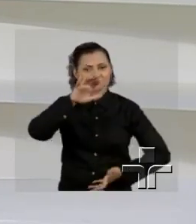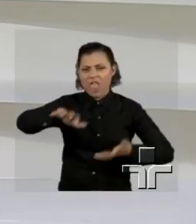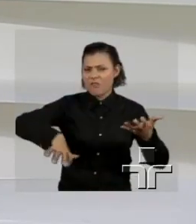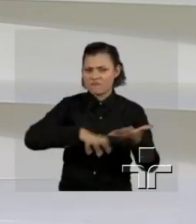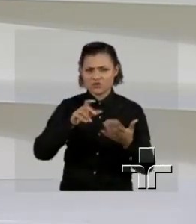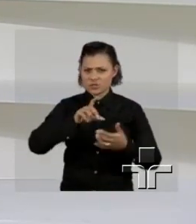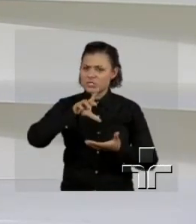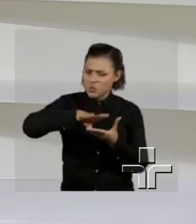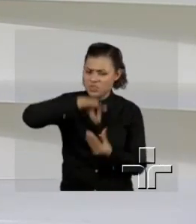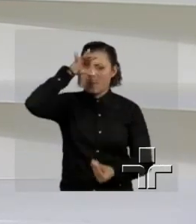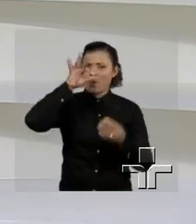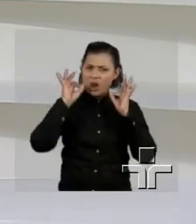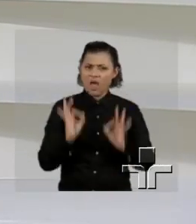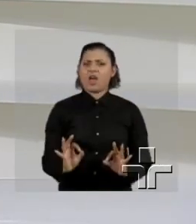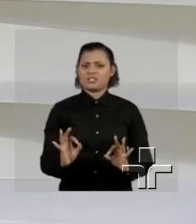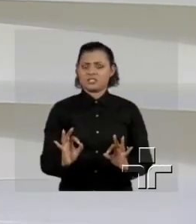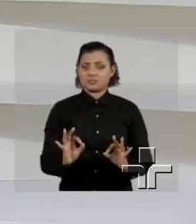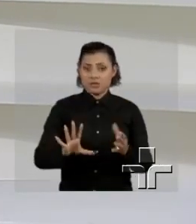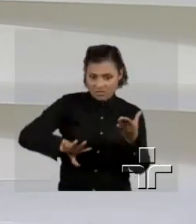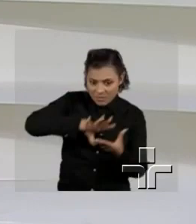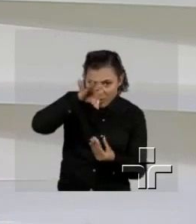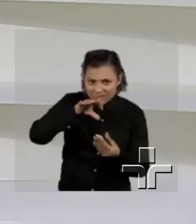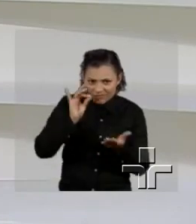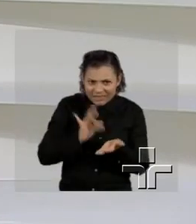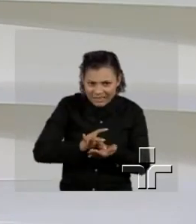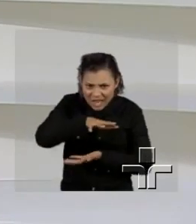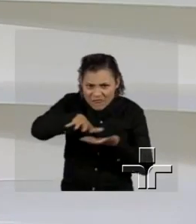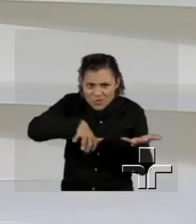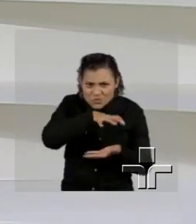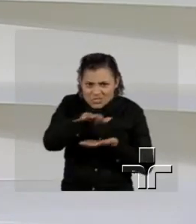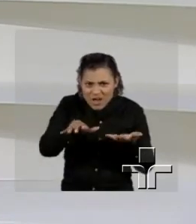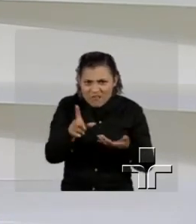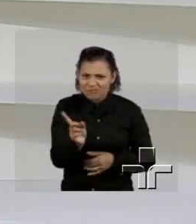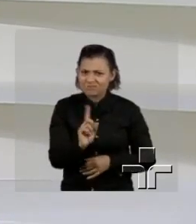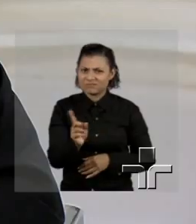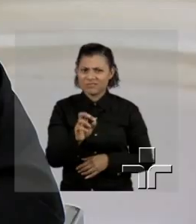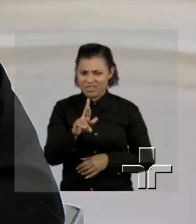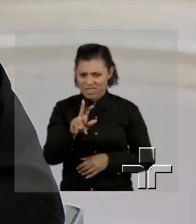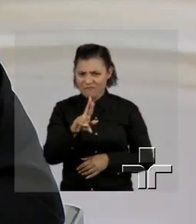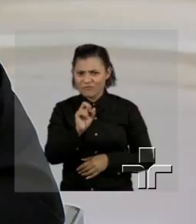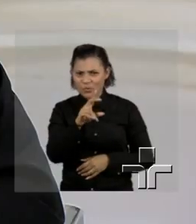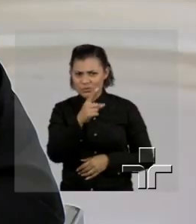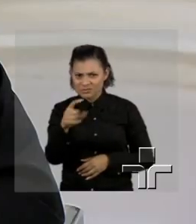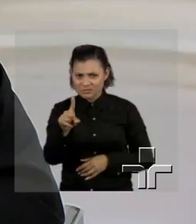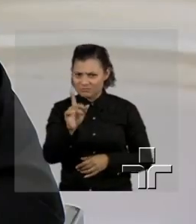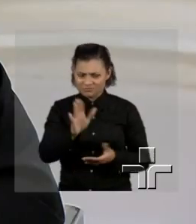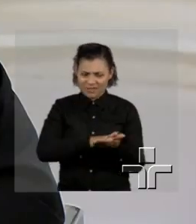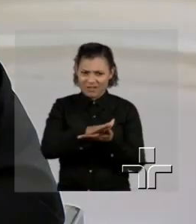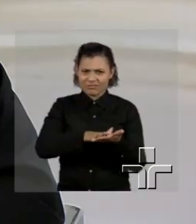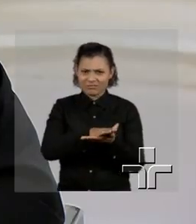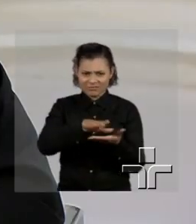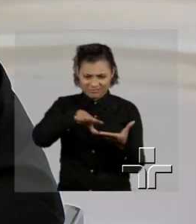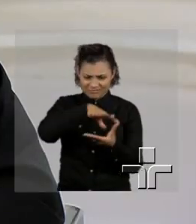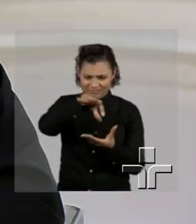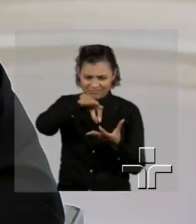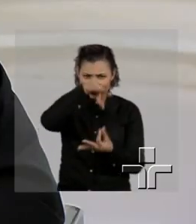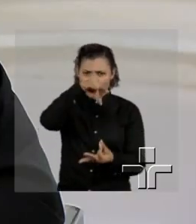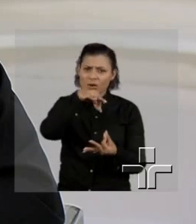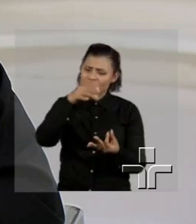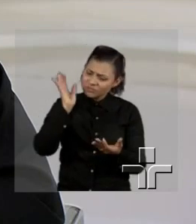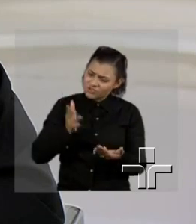própria história e haviam concluído que a aventura de 64, os anos 70, esse envolvimento